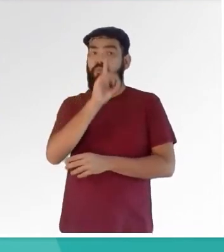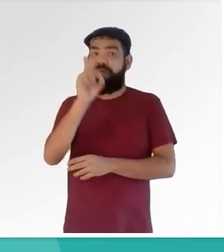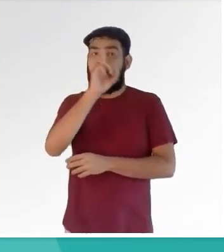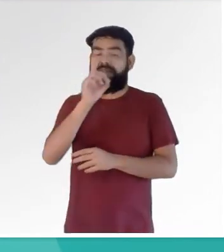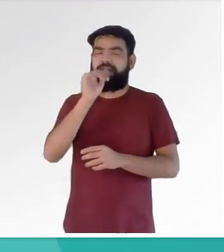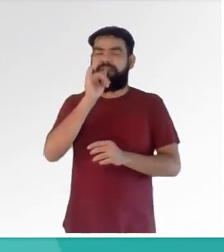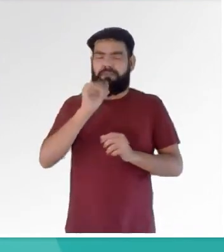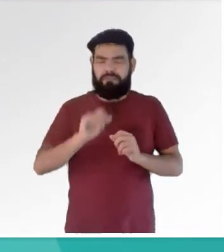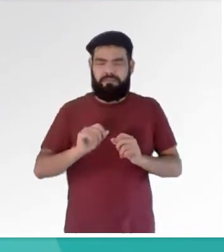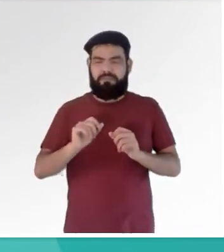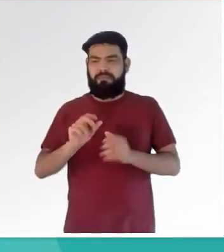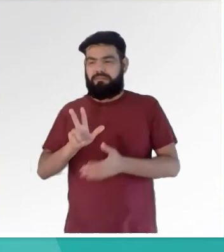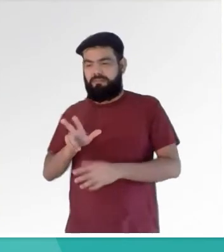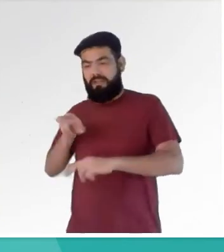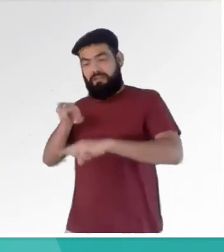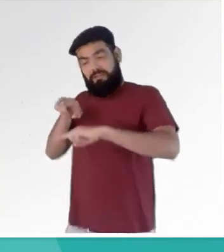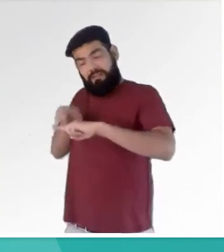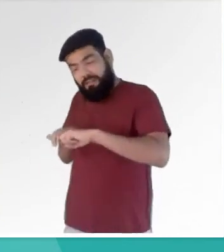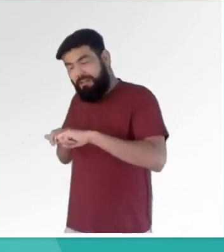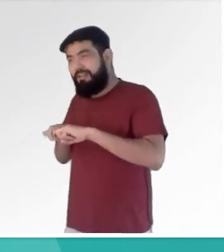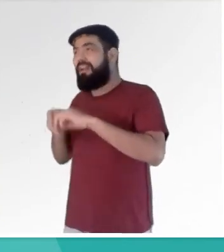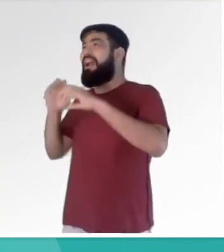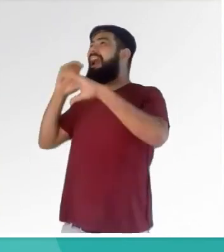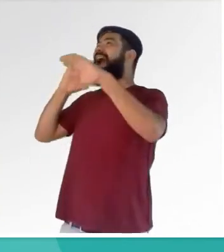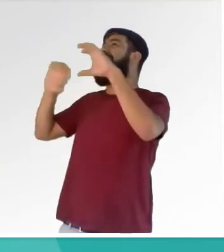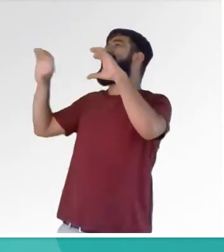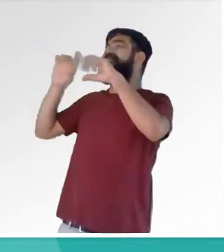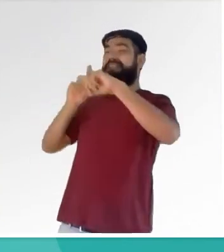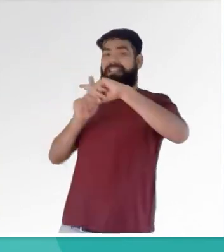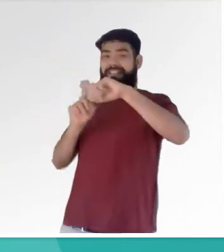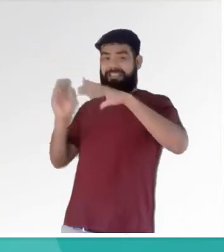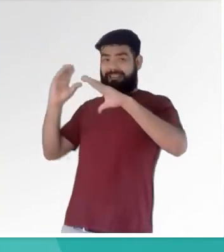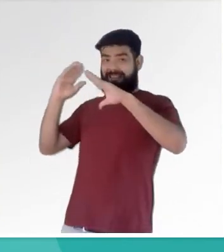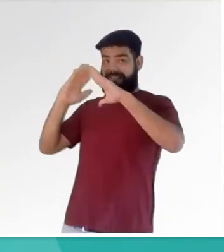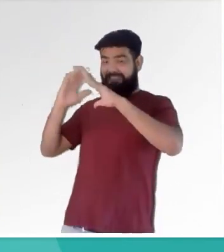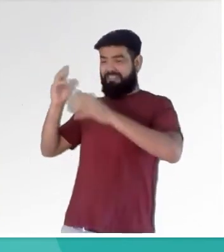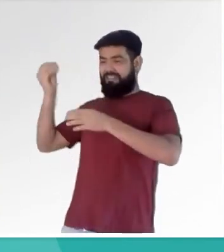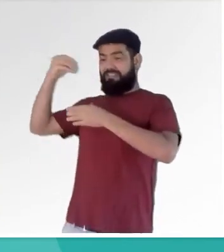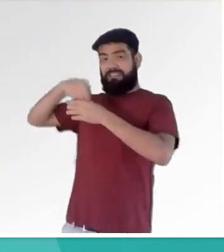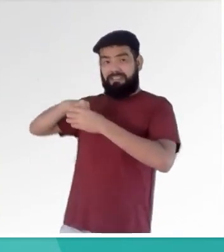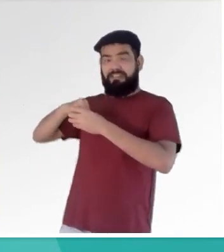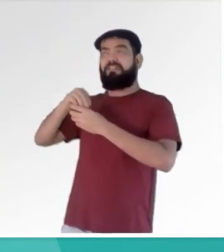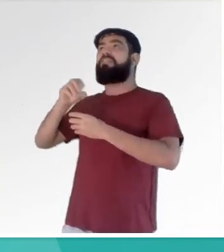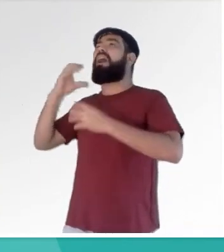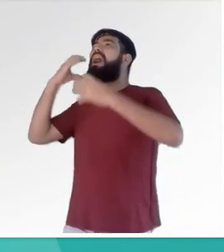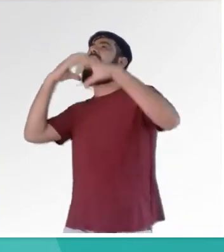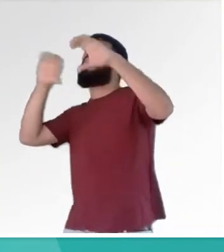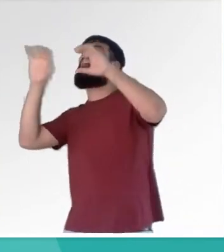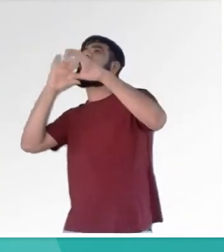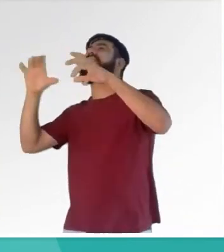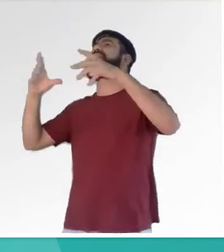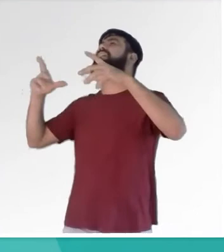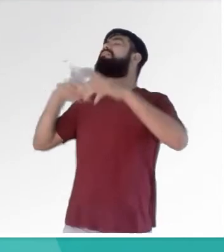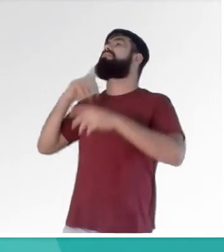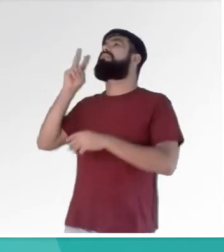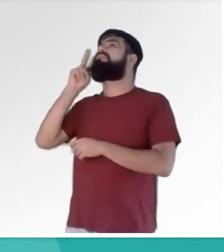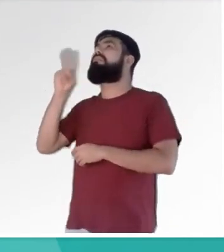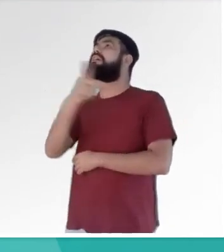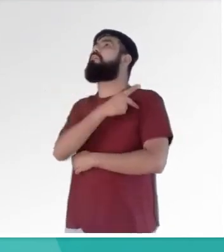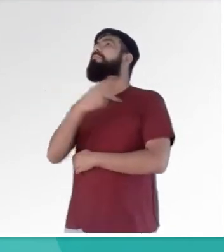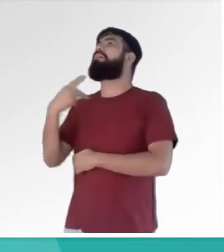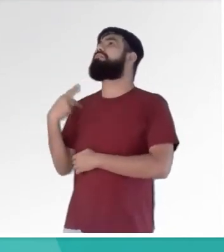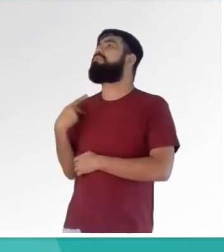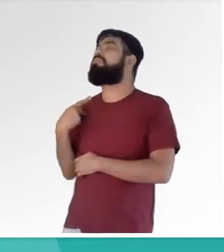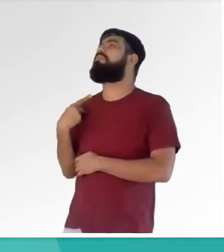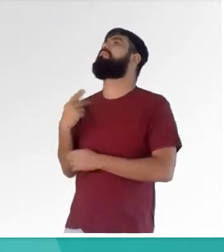senta, você canta, você louva, você ouve a palavra de Deus, você ouve a pregação, né? De um pastor,